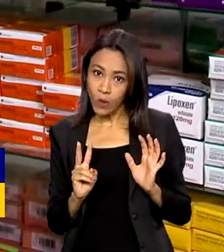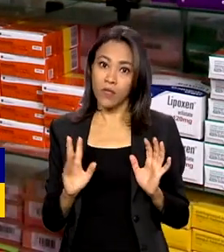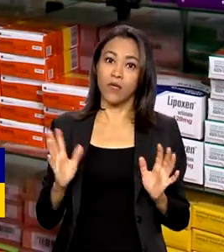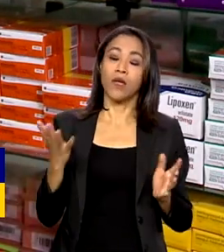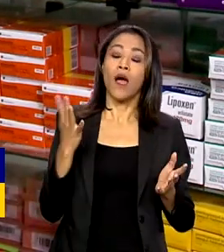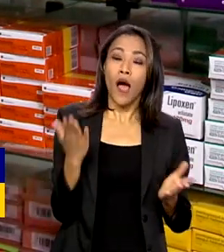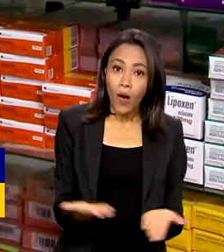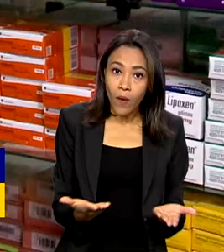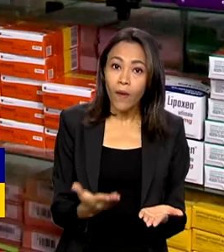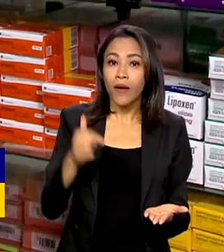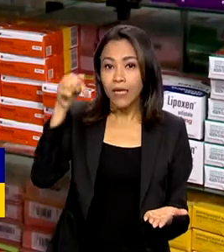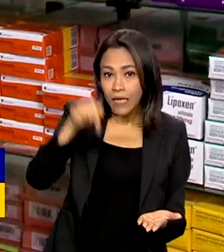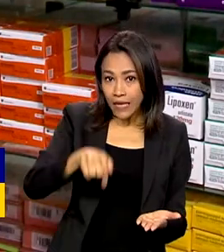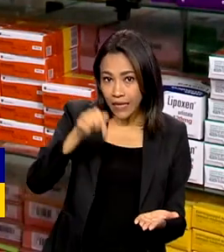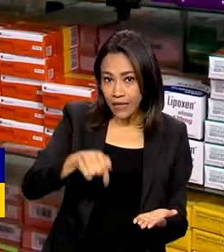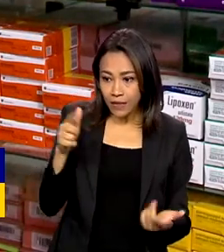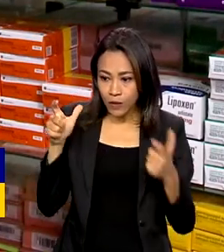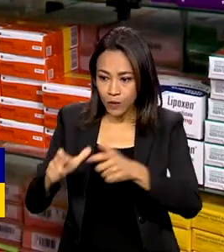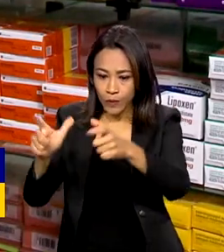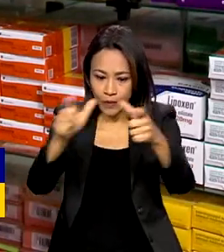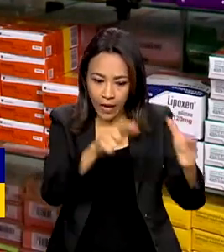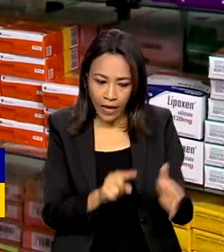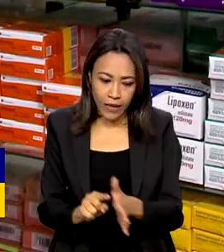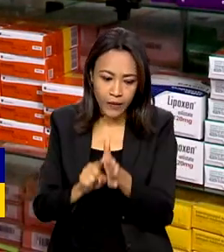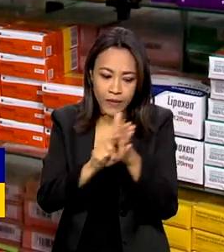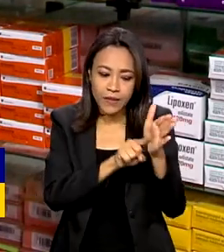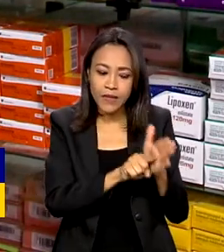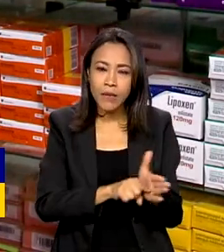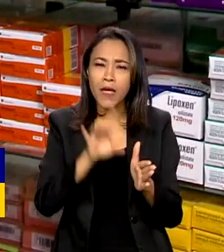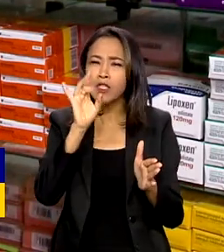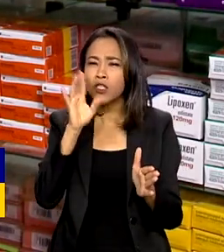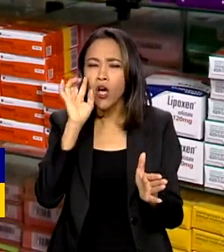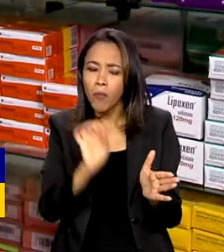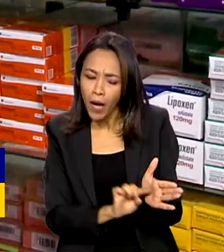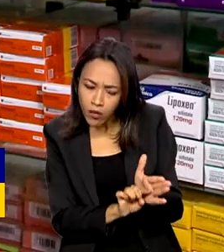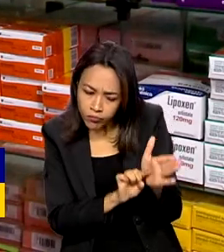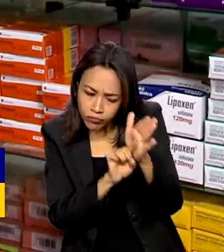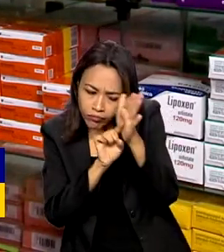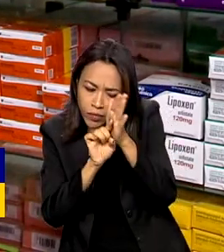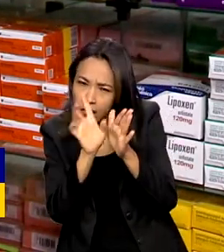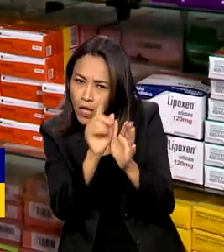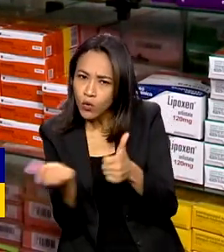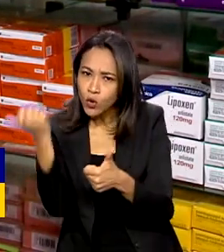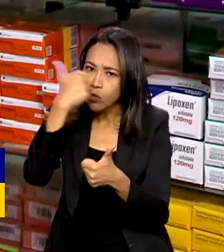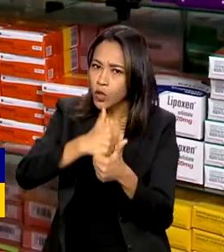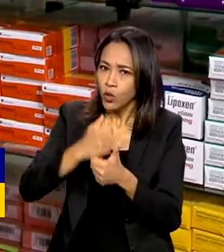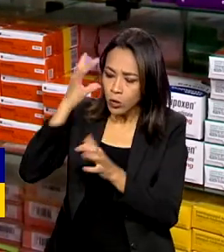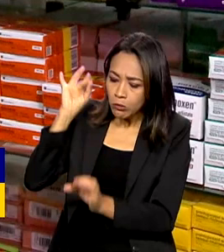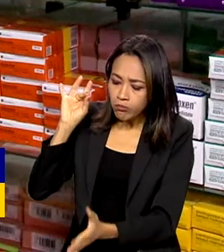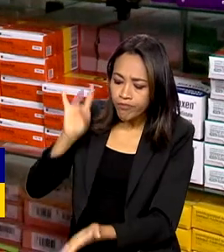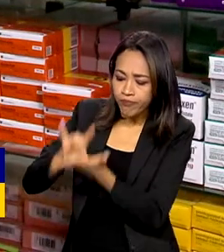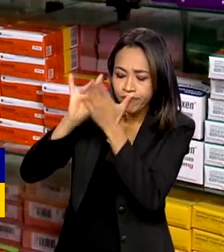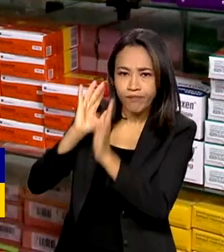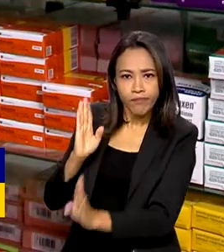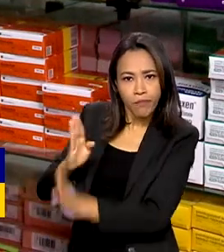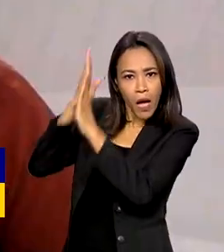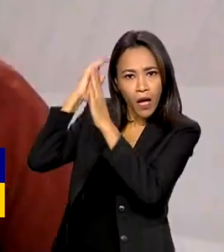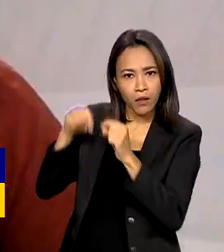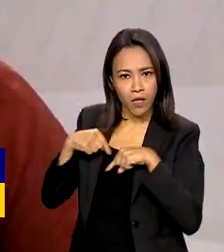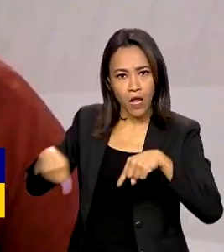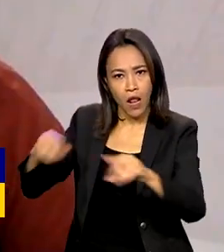exames realizados nesses espaços tem caráter de triagem e não substituem o diagnóstico do laboratório